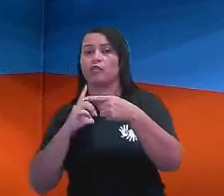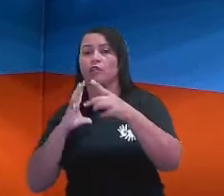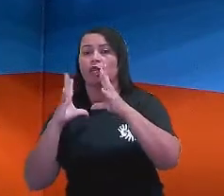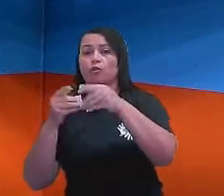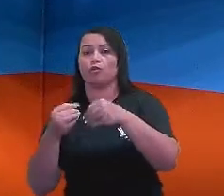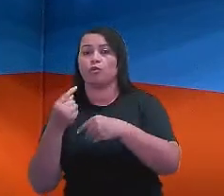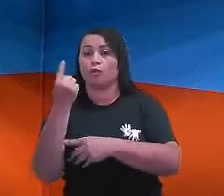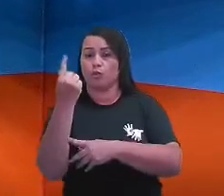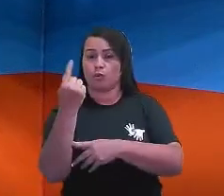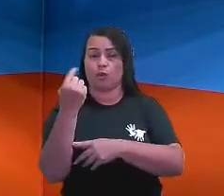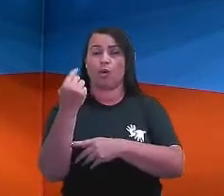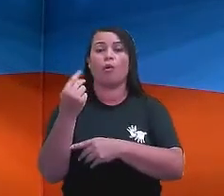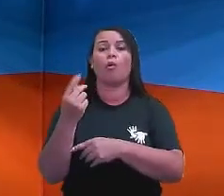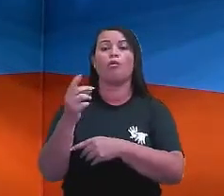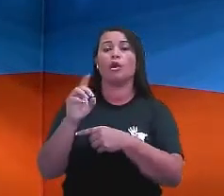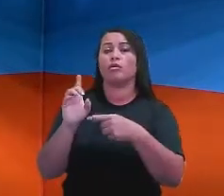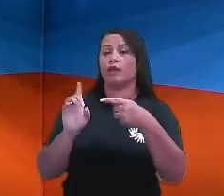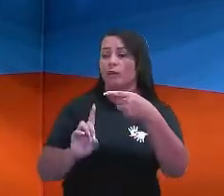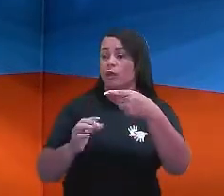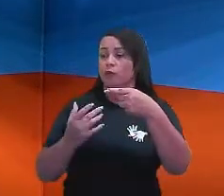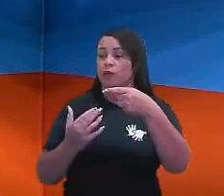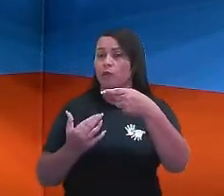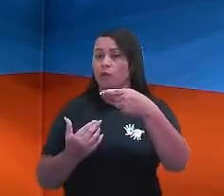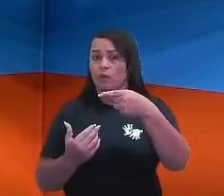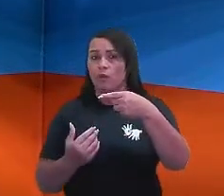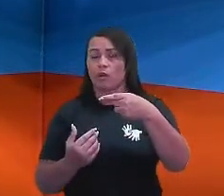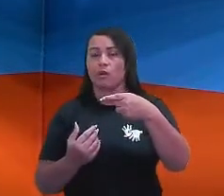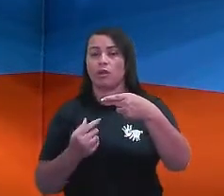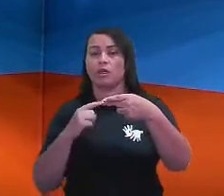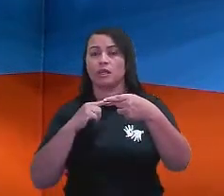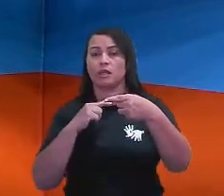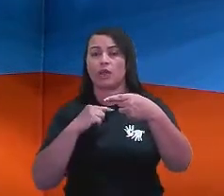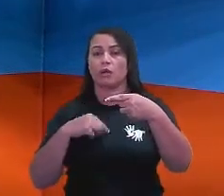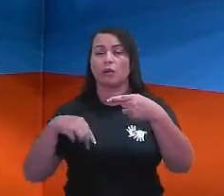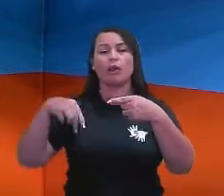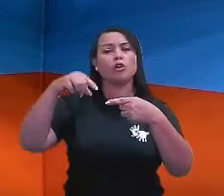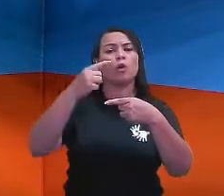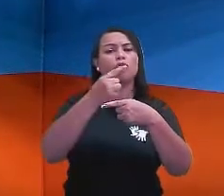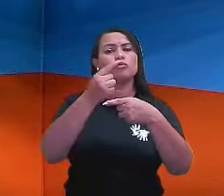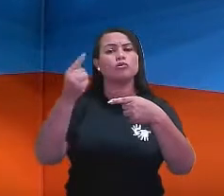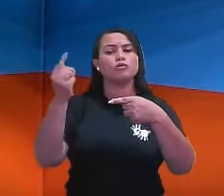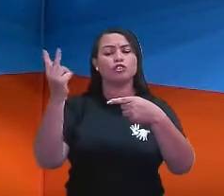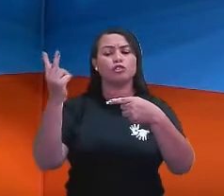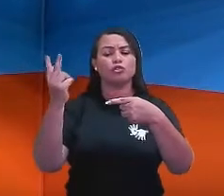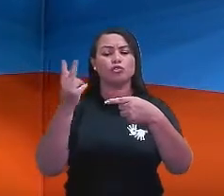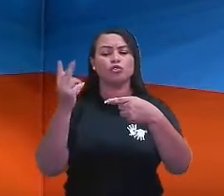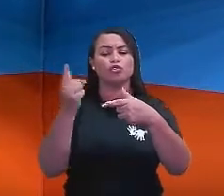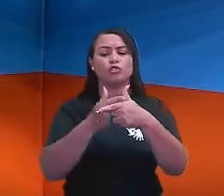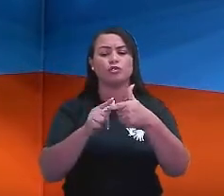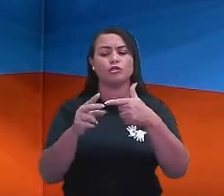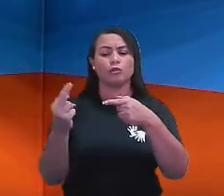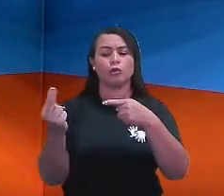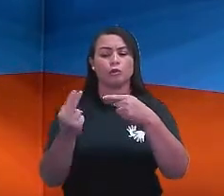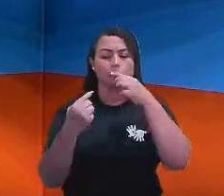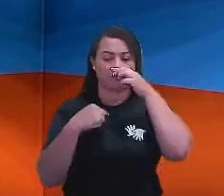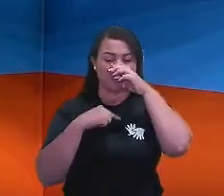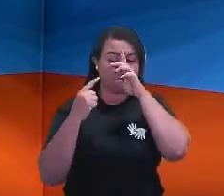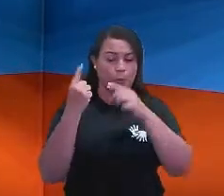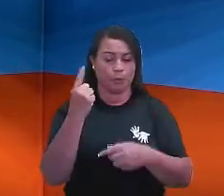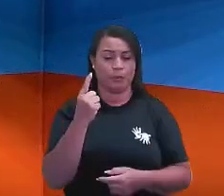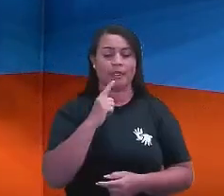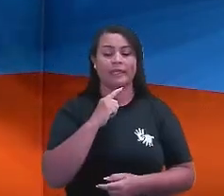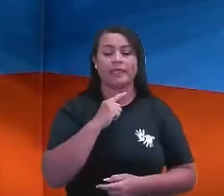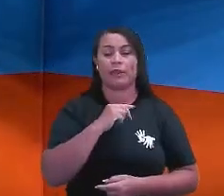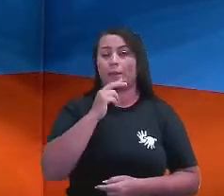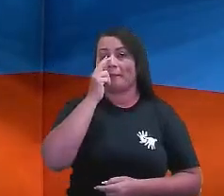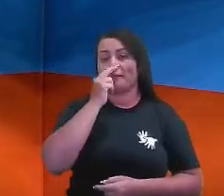porque denominador igual repetir, 1 mais 1 lá no numerador, adicionando vai dar 2, 2 dividido por 2, eu tenho 1. E fazendo